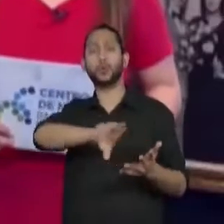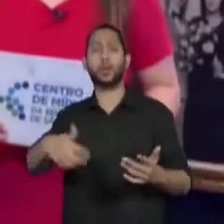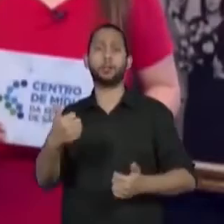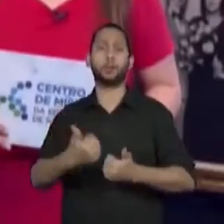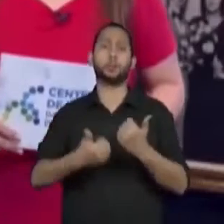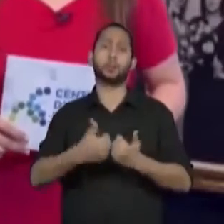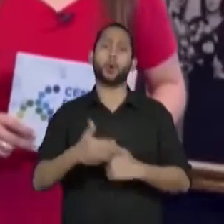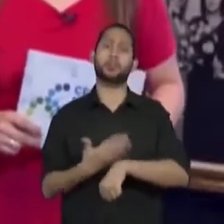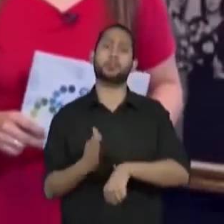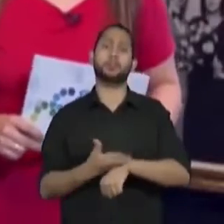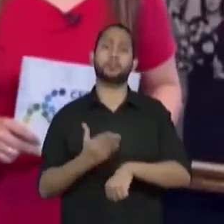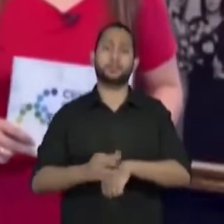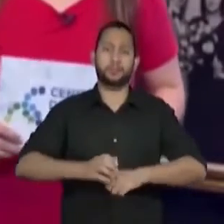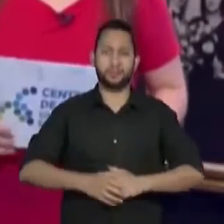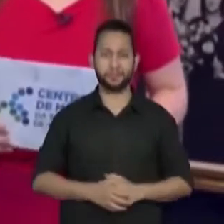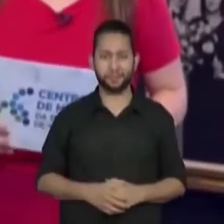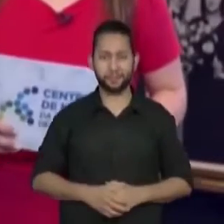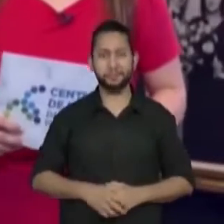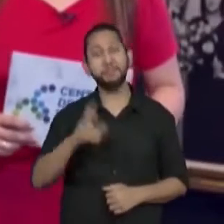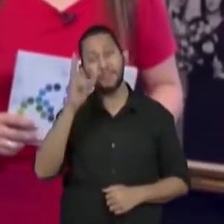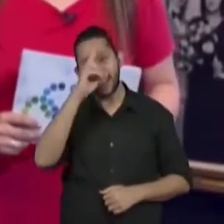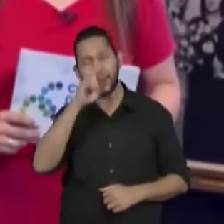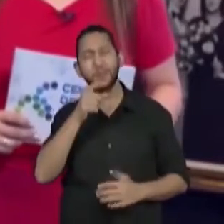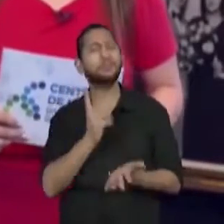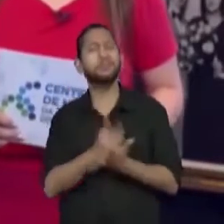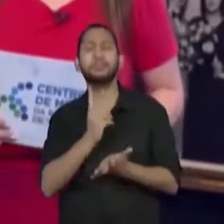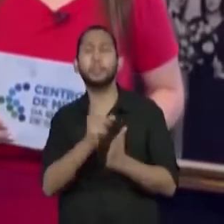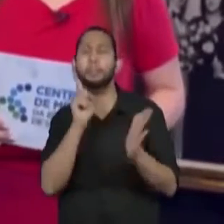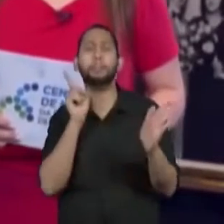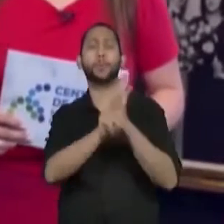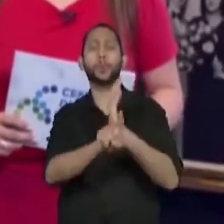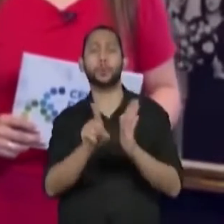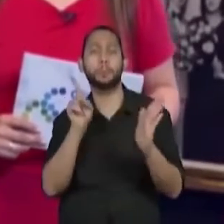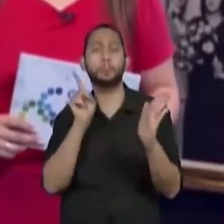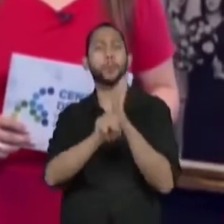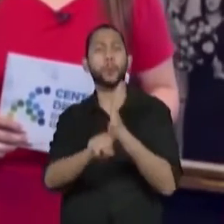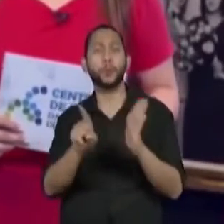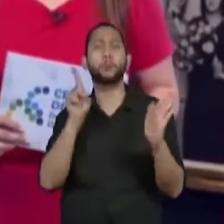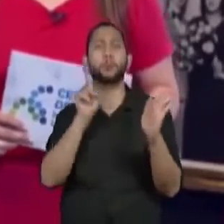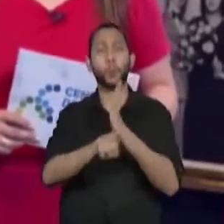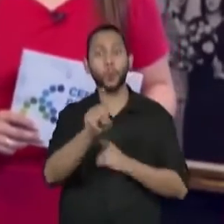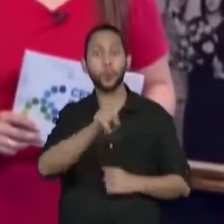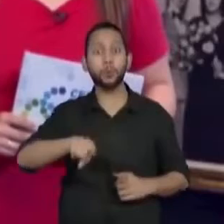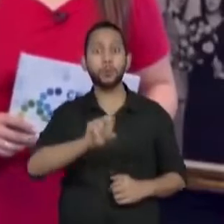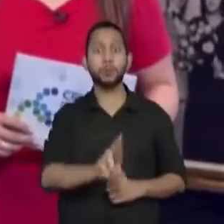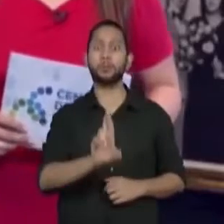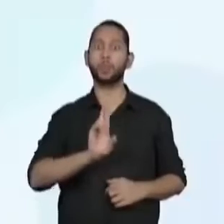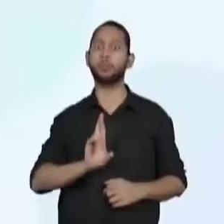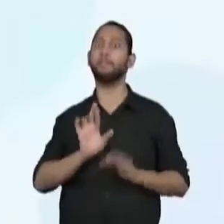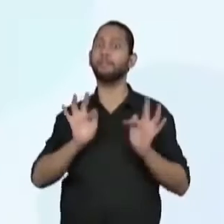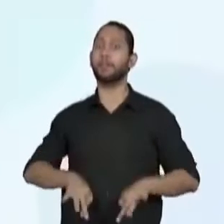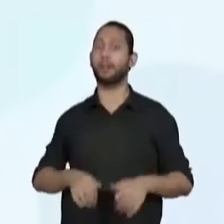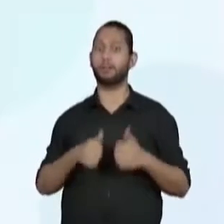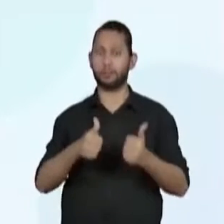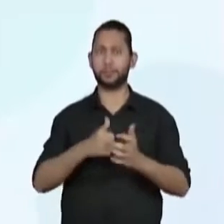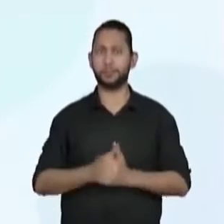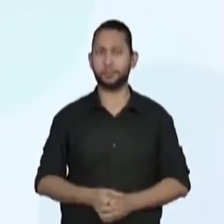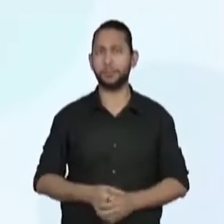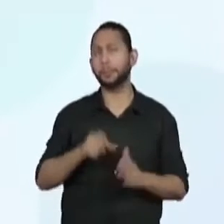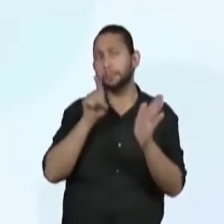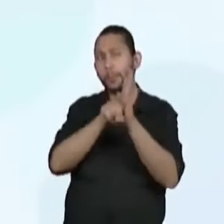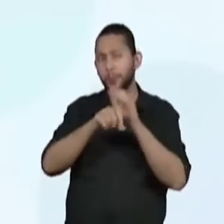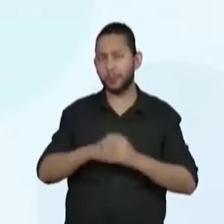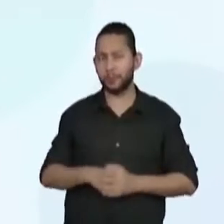Aquela pergunta que a professora Mara sempre faz no começo da aula para que vocês respondam lá no final. Você já se